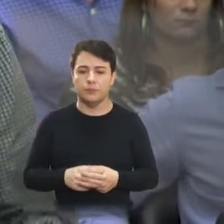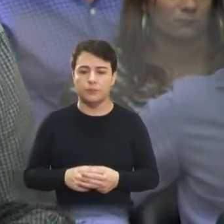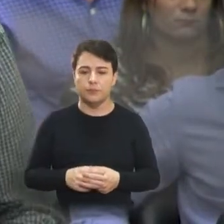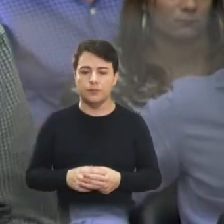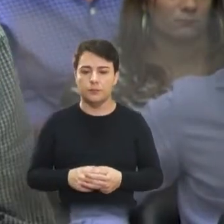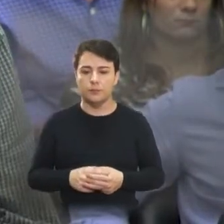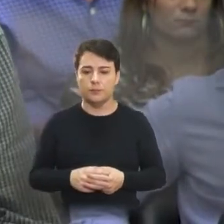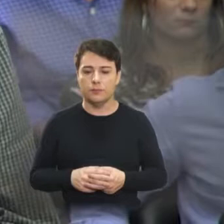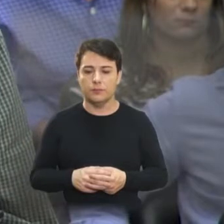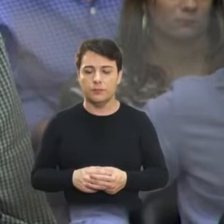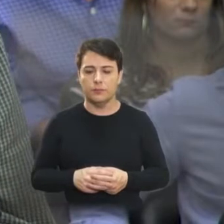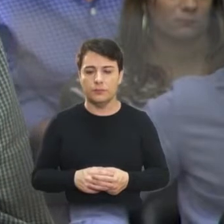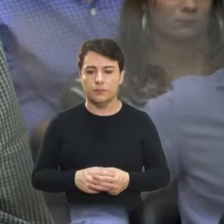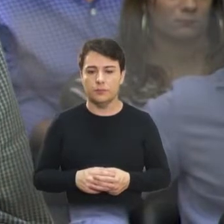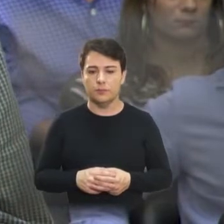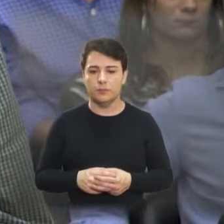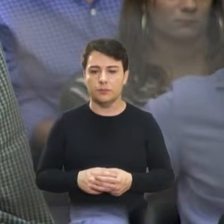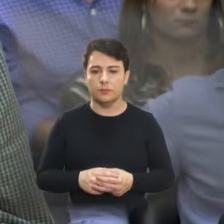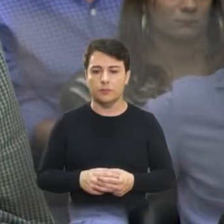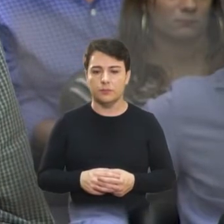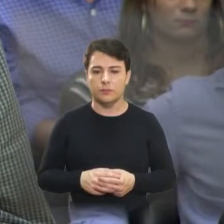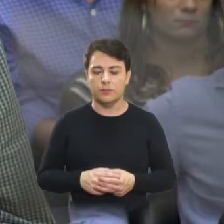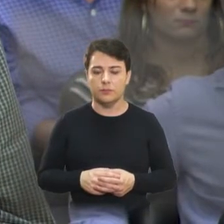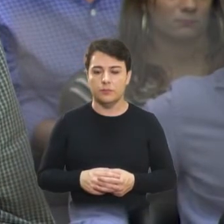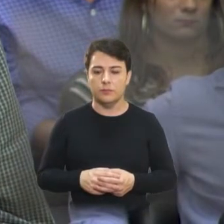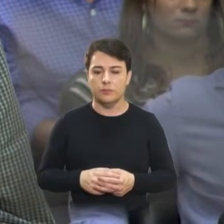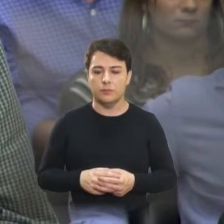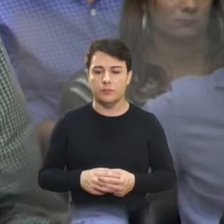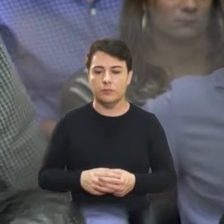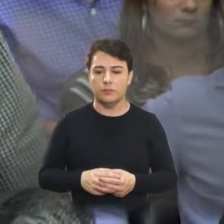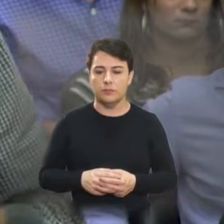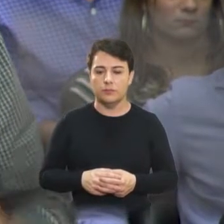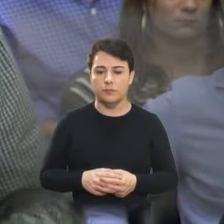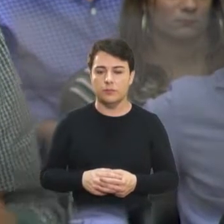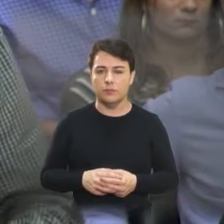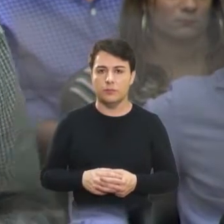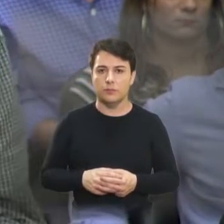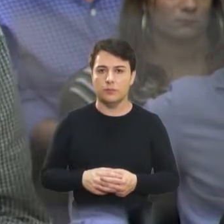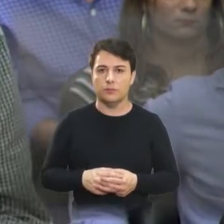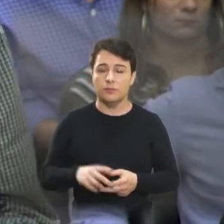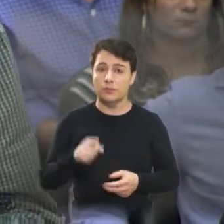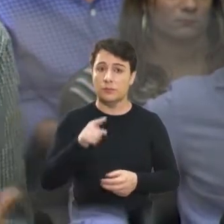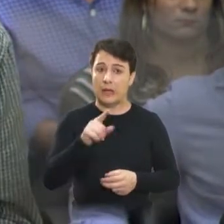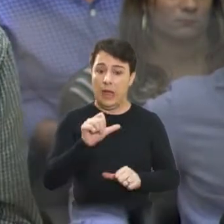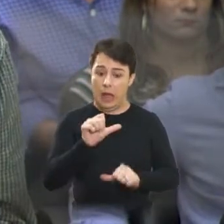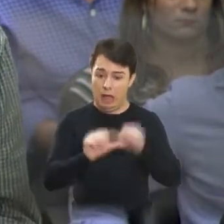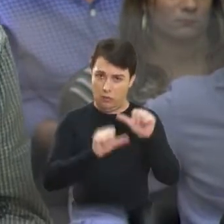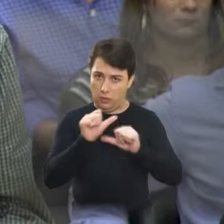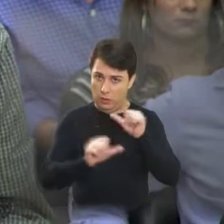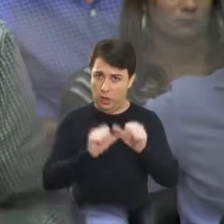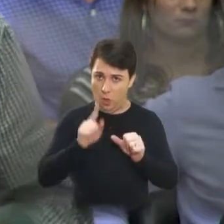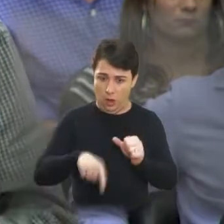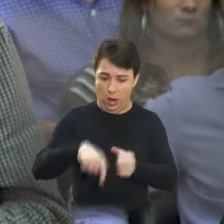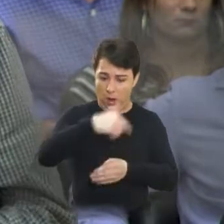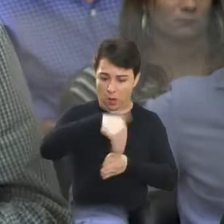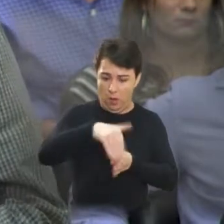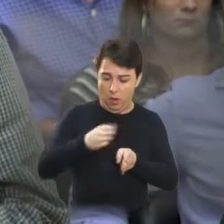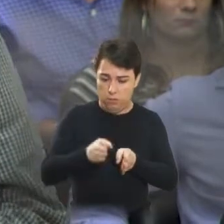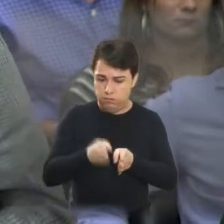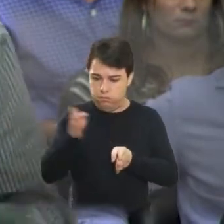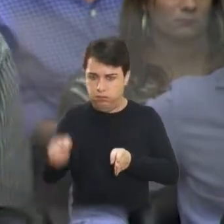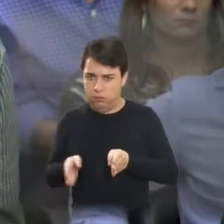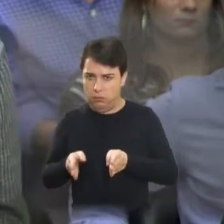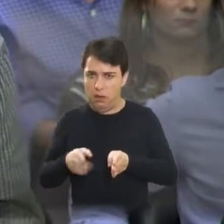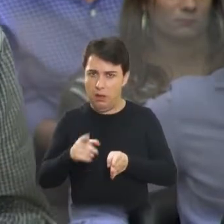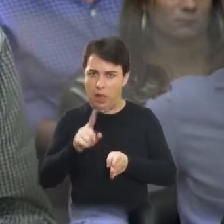qual é o objetivo, né, de fazer essa alteração? É a duplicação? O objetivo